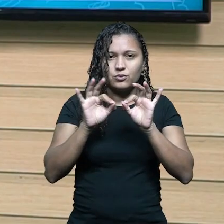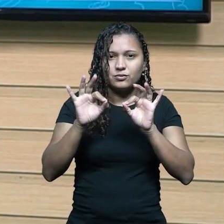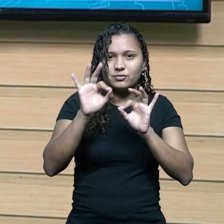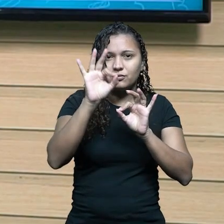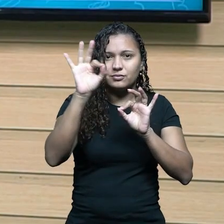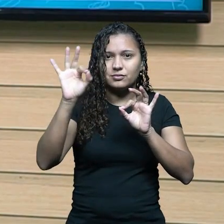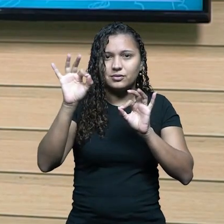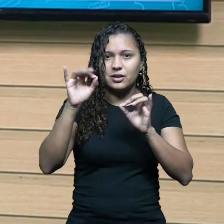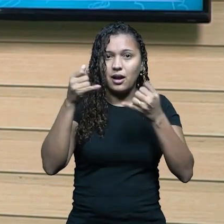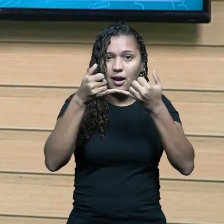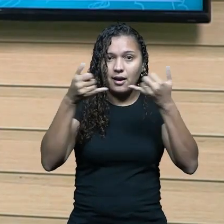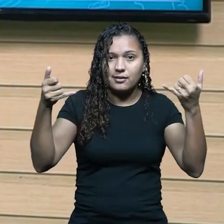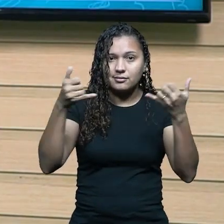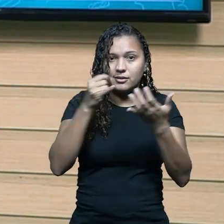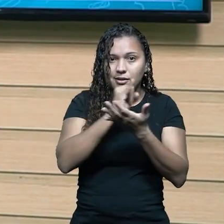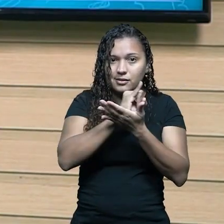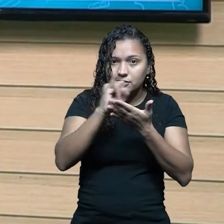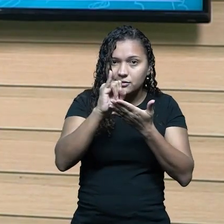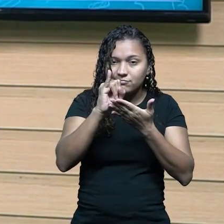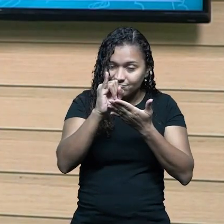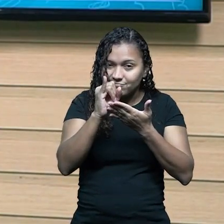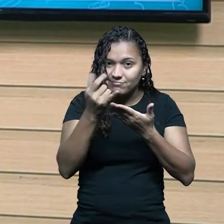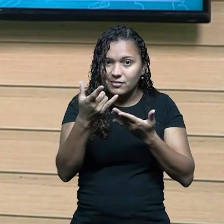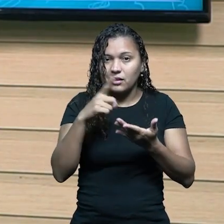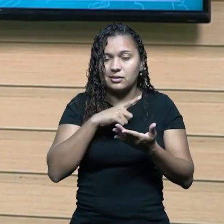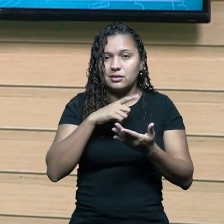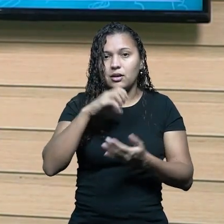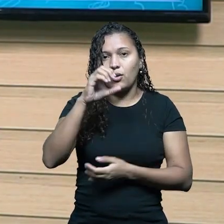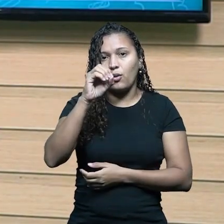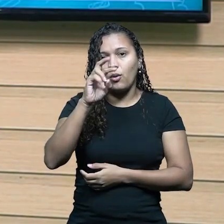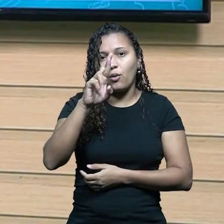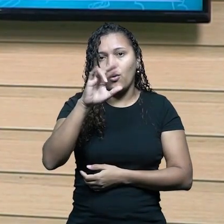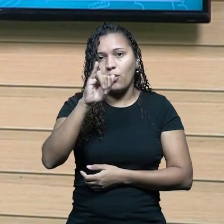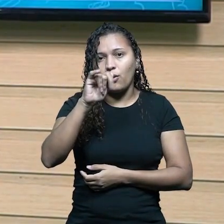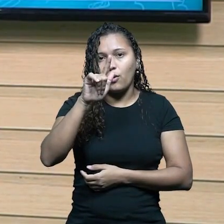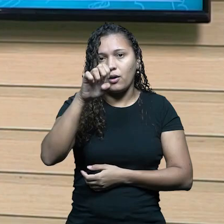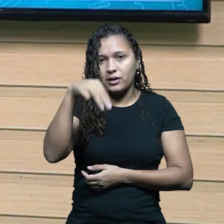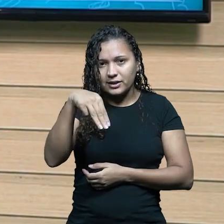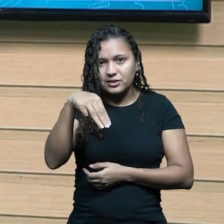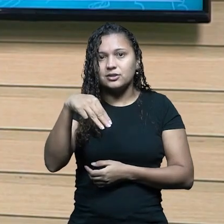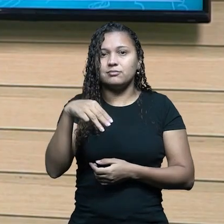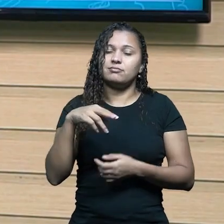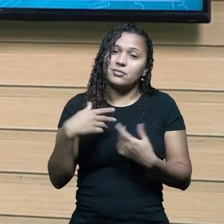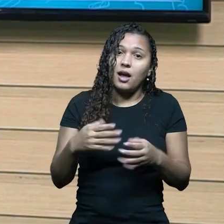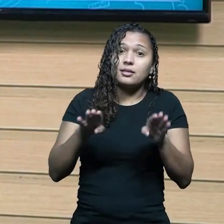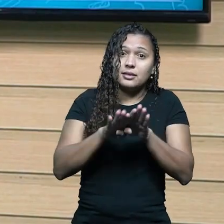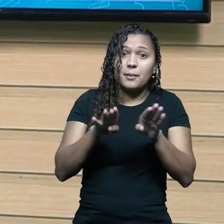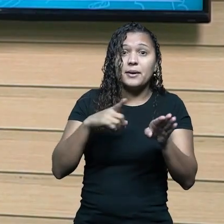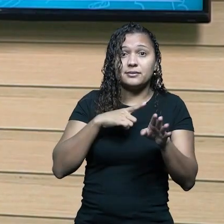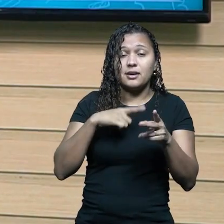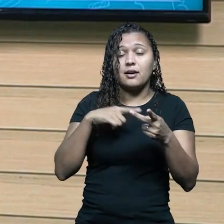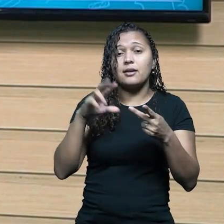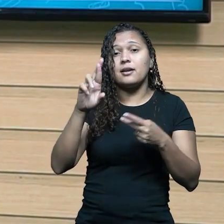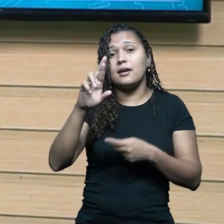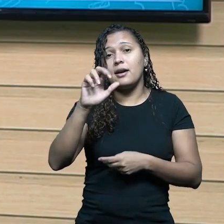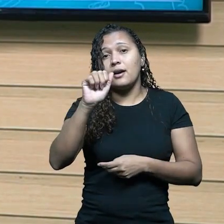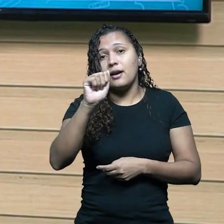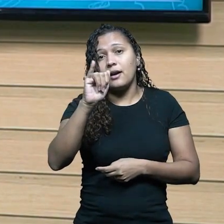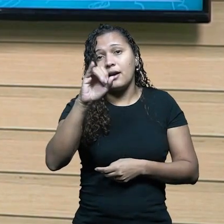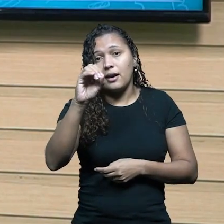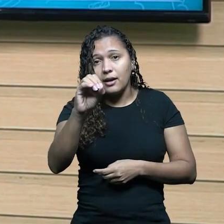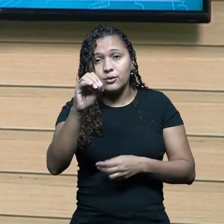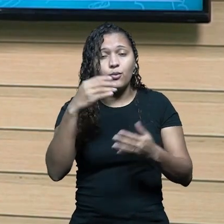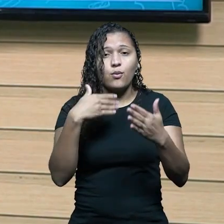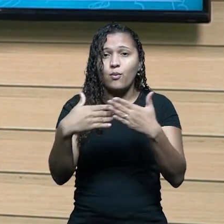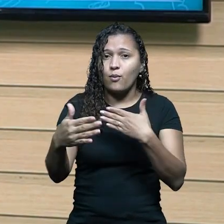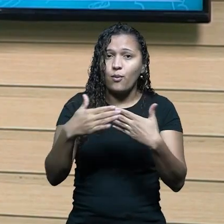original. Nós temos ali a origem, o raio e qualquer abertura que este